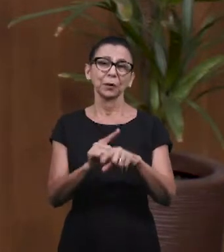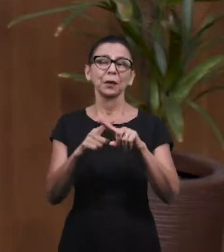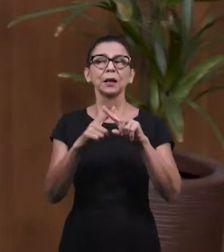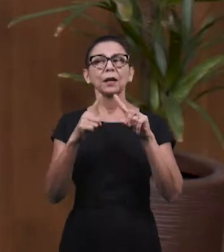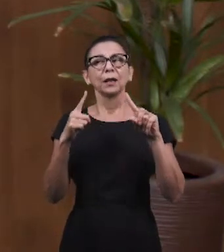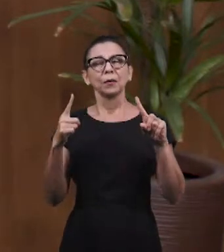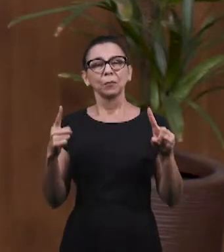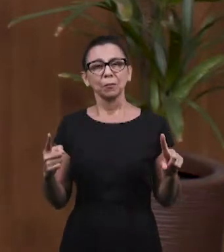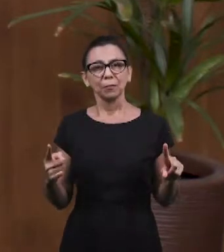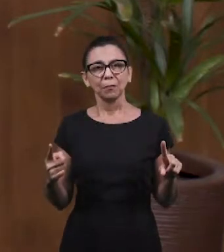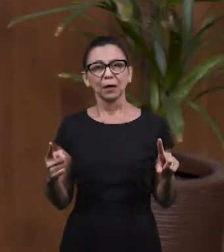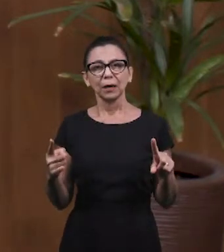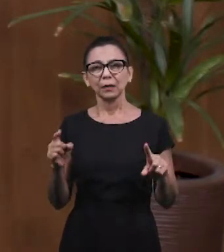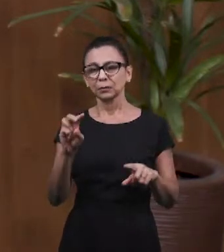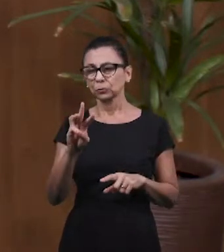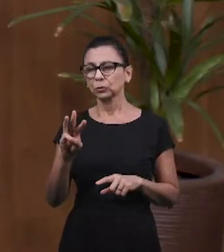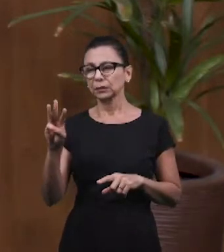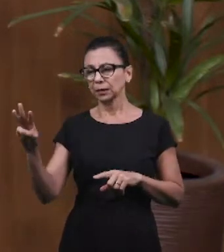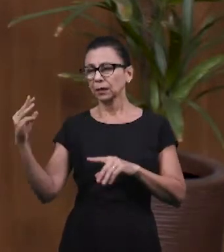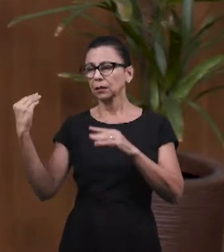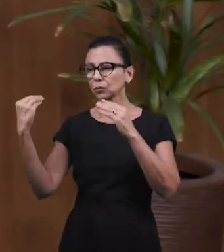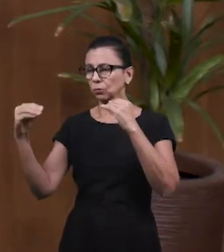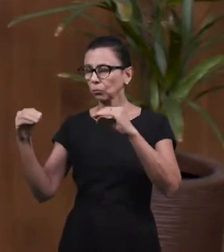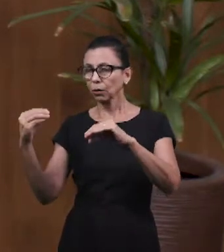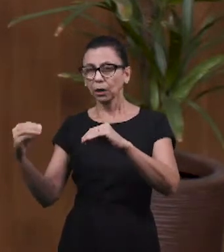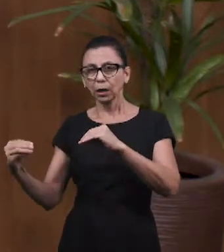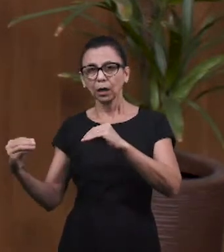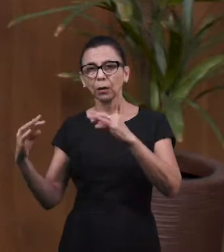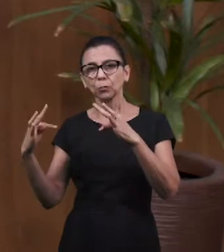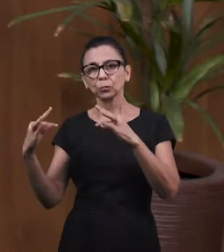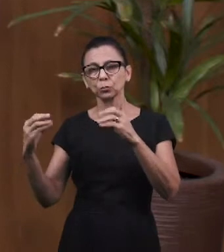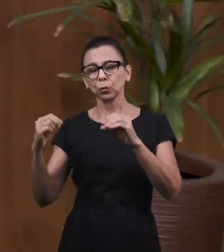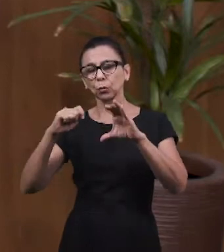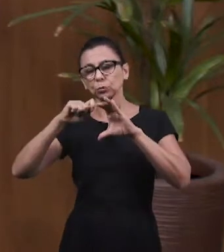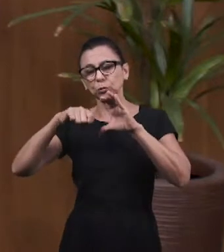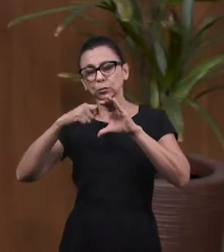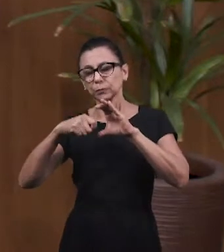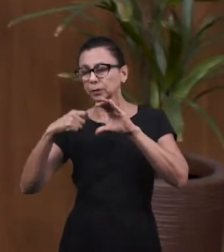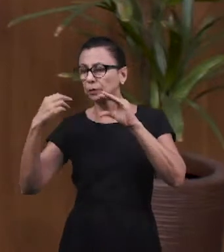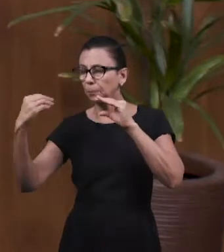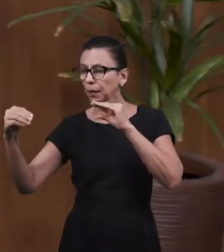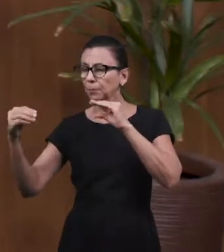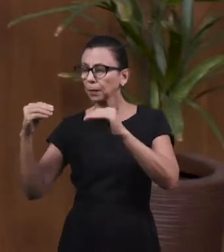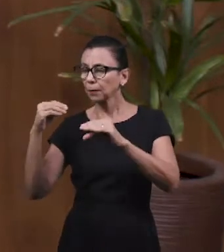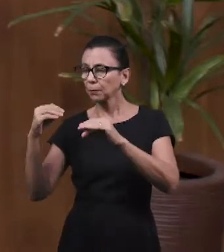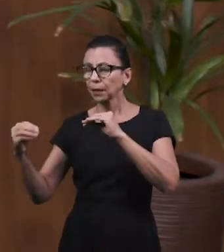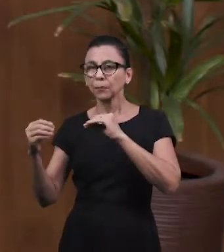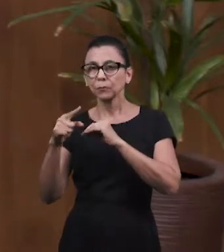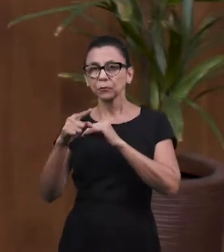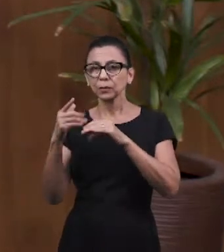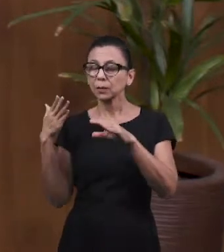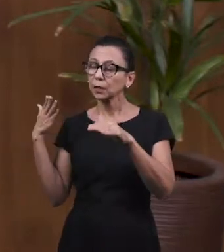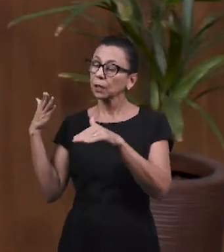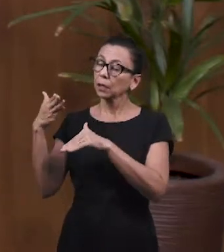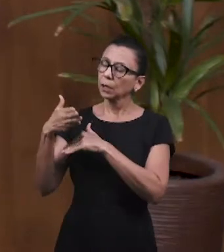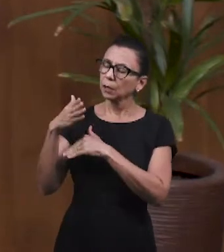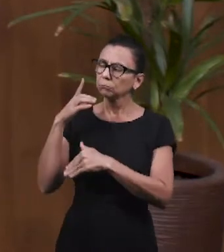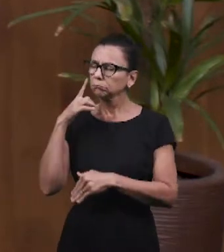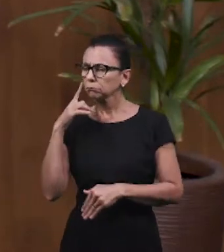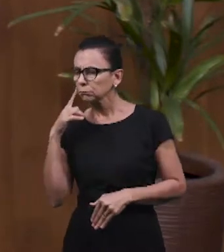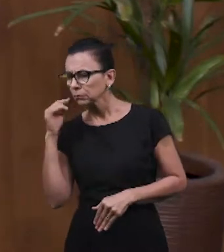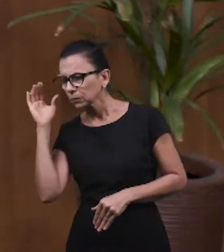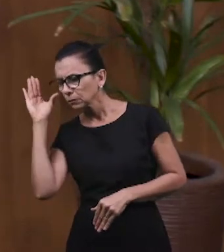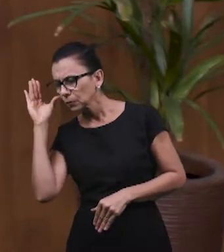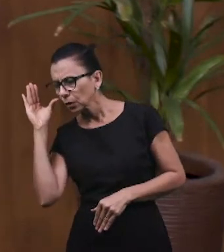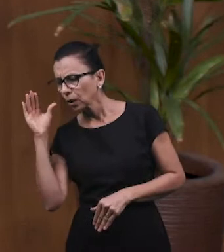deixamos sempre no nosso site ali a informação dos vídeos recebidos, para que os irmãos tenham acesso ao nosso site, vejam ali o seu vídeo,